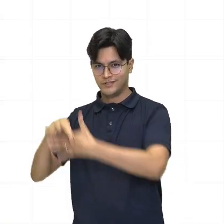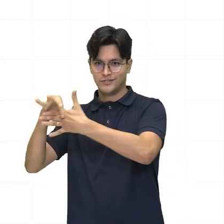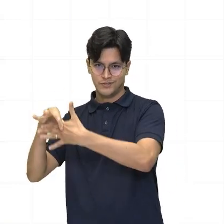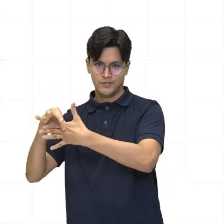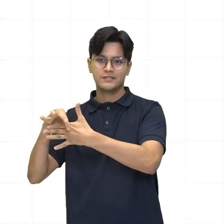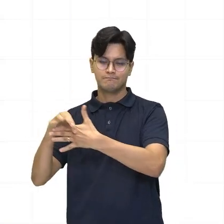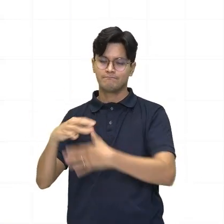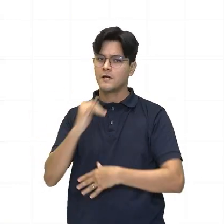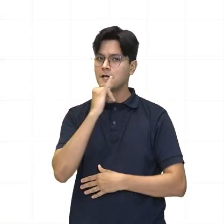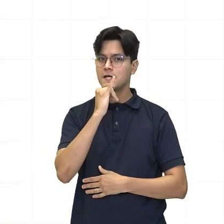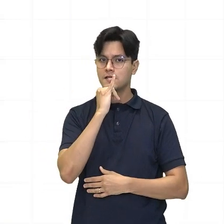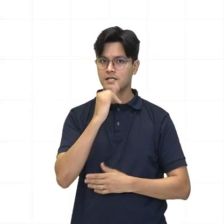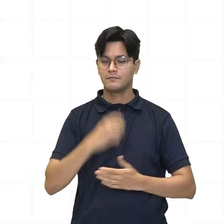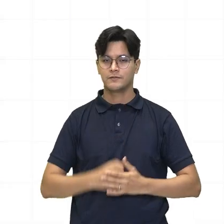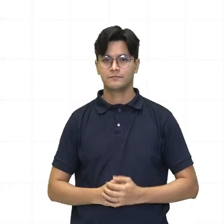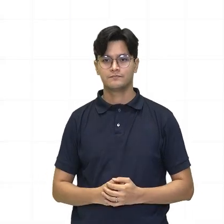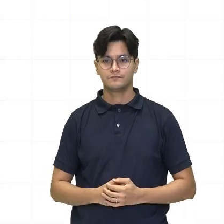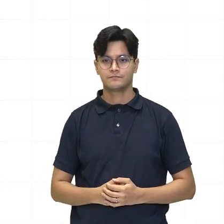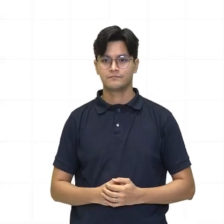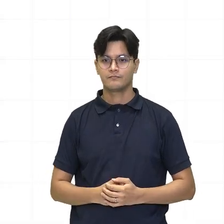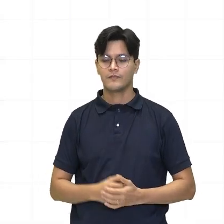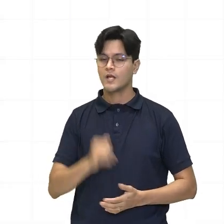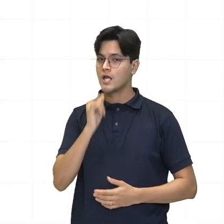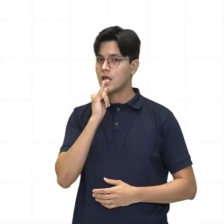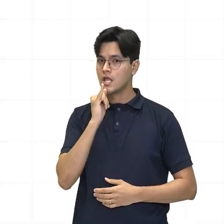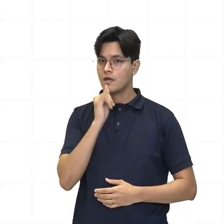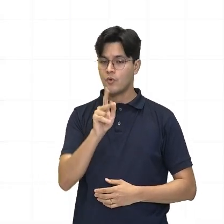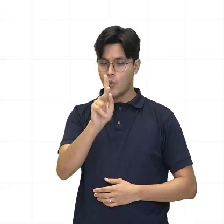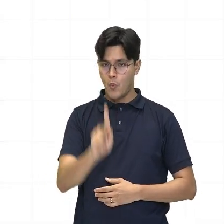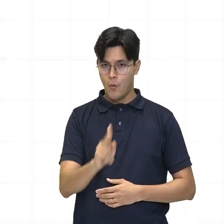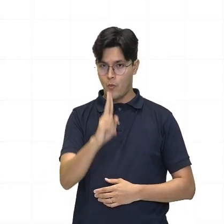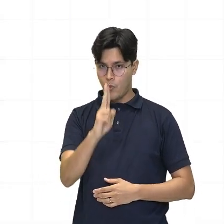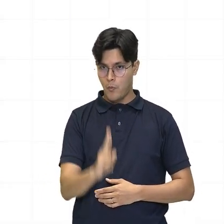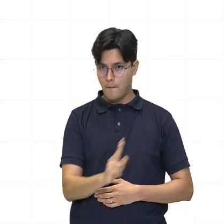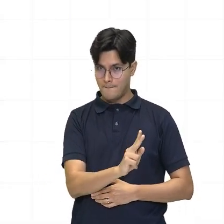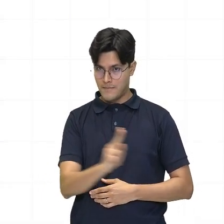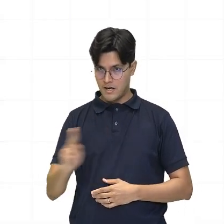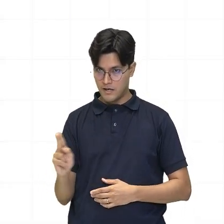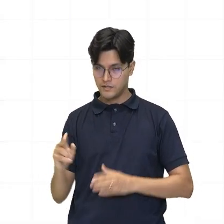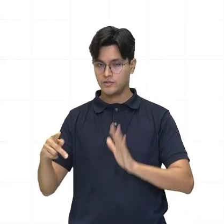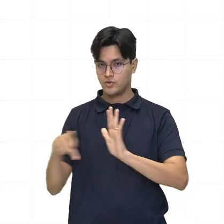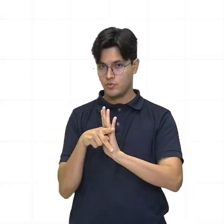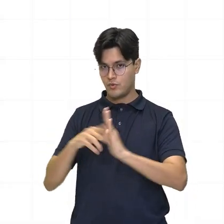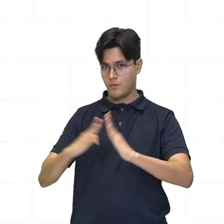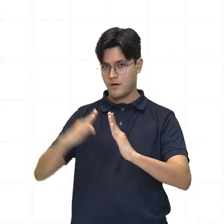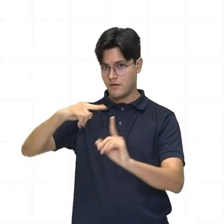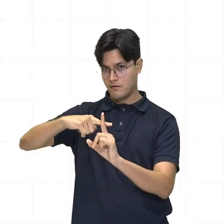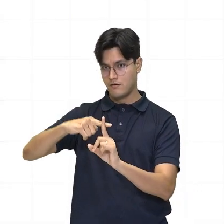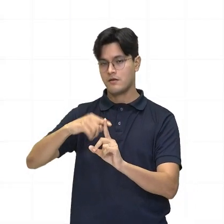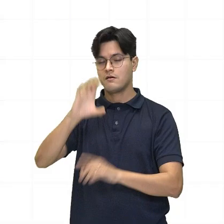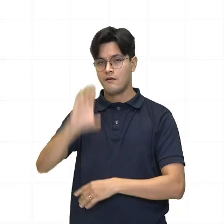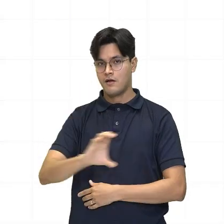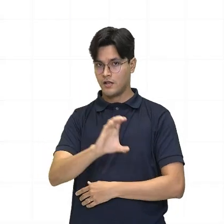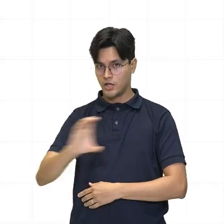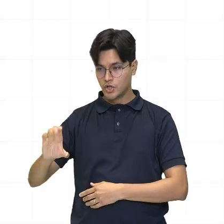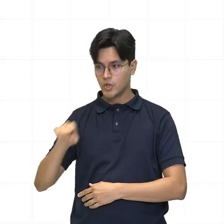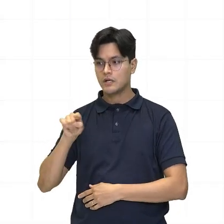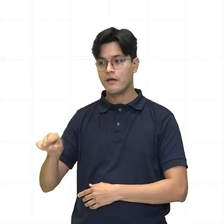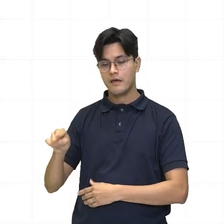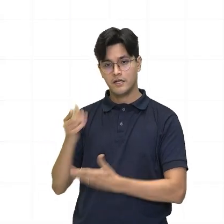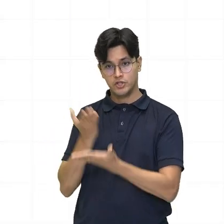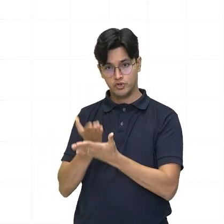disso é a formação do padre na Igreja Católica. Para se tornar um padre é necessário estudar